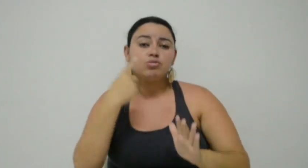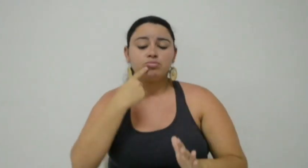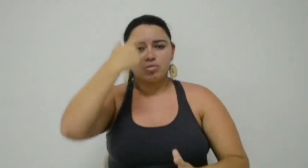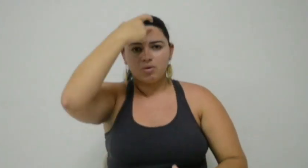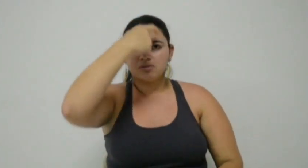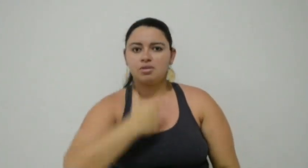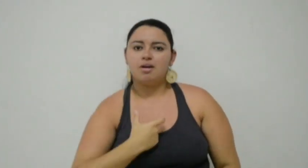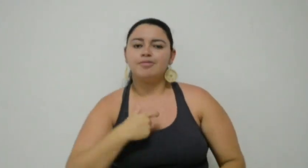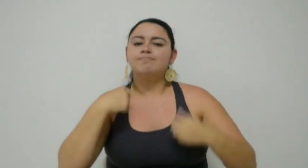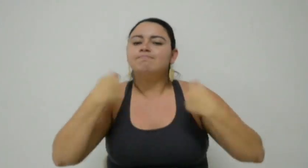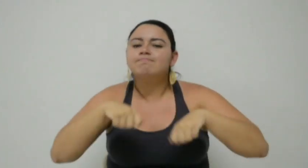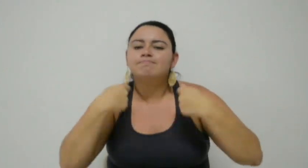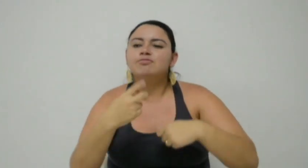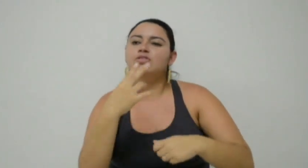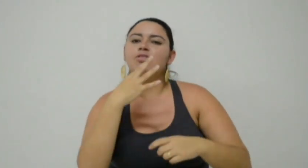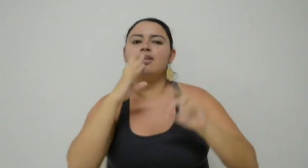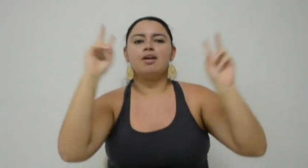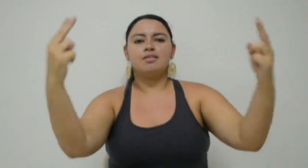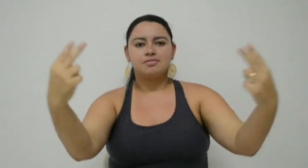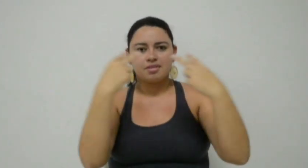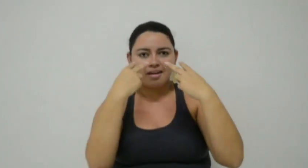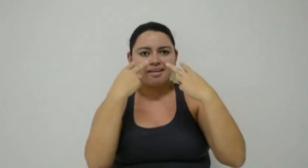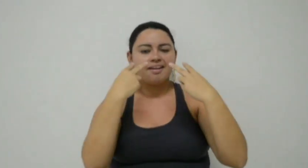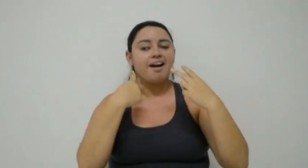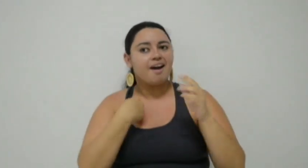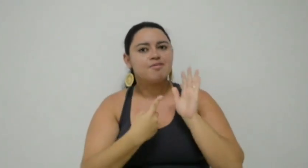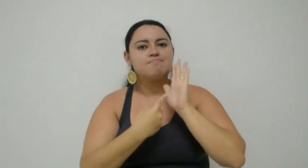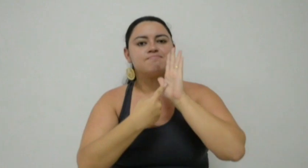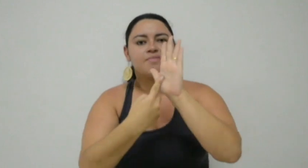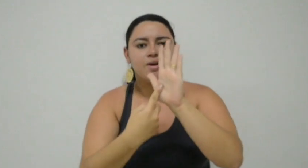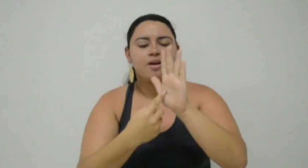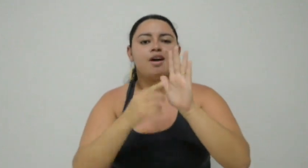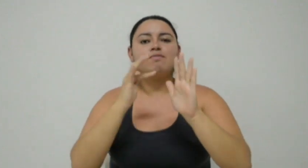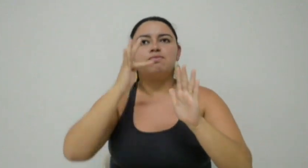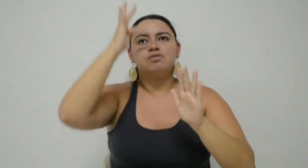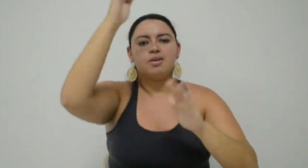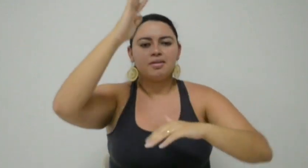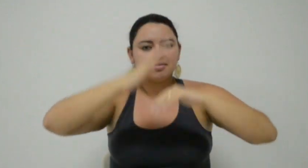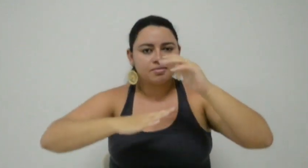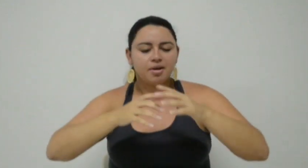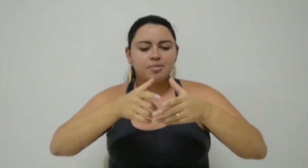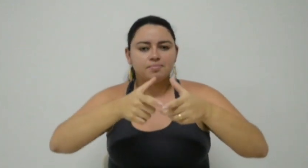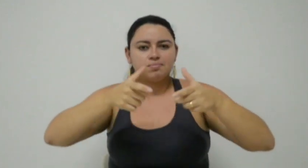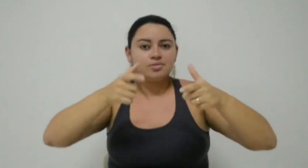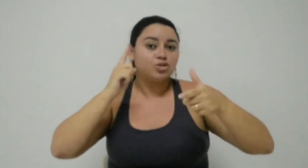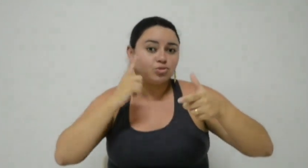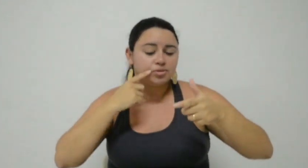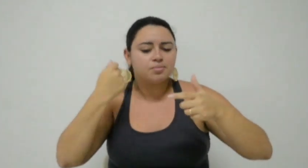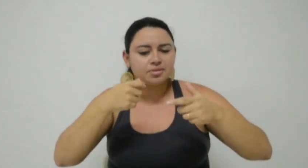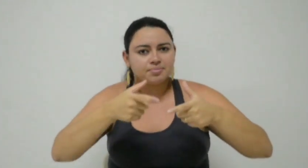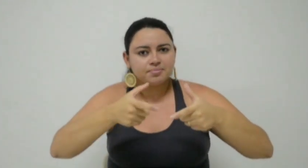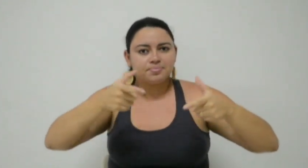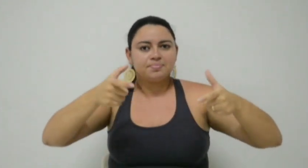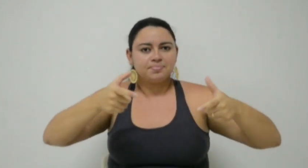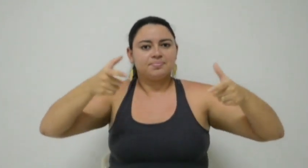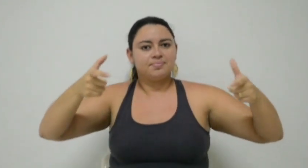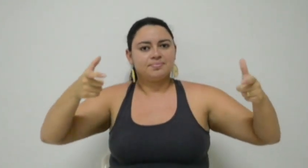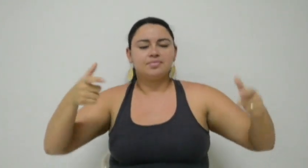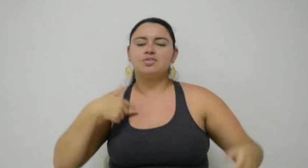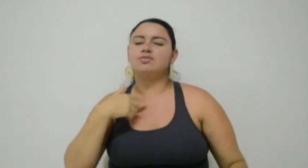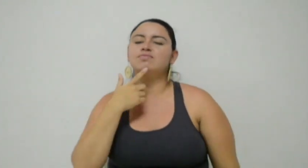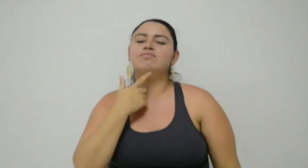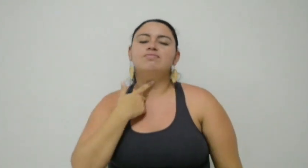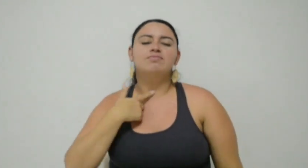artistas, né? Que eles tenham consciência, que eles percebam que eles vão ter que crescer cada vez